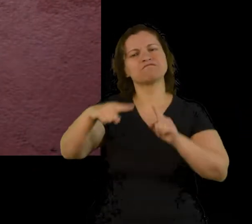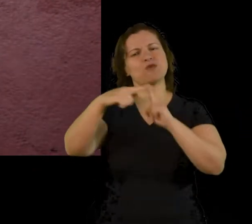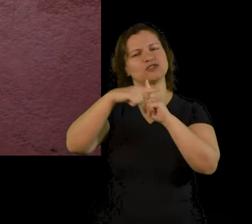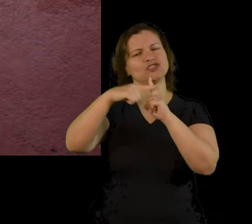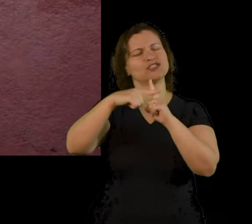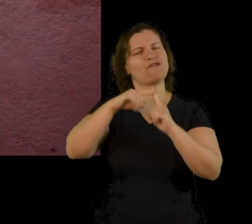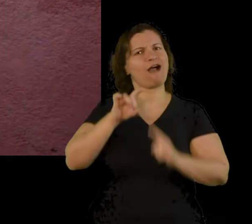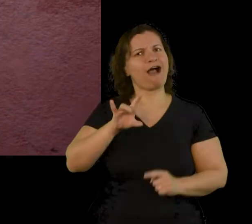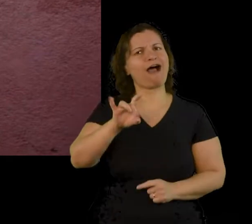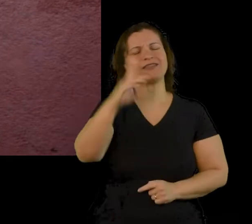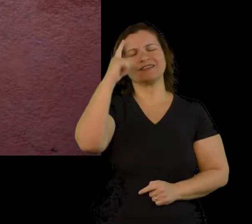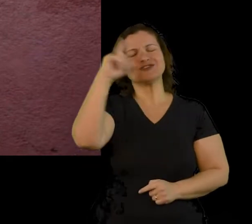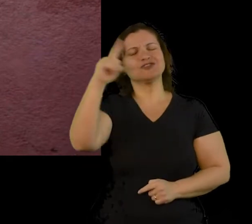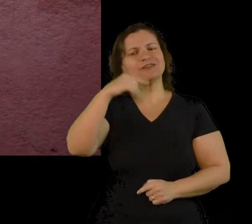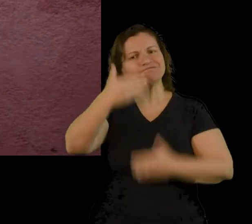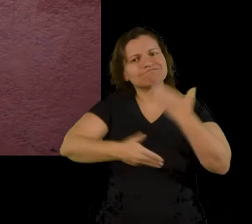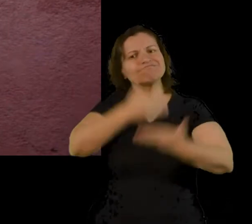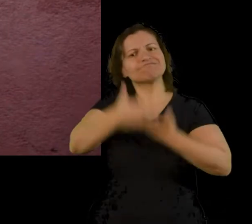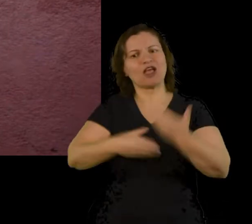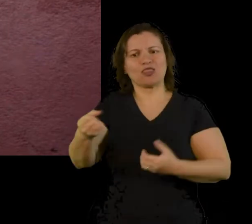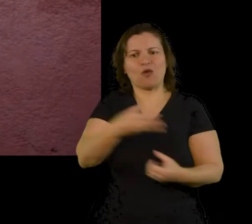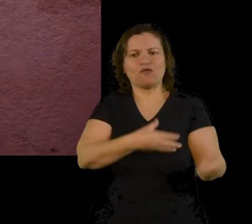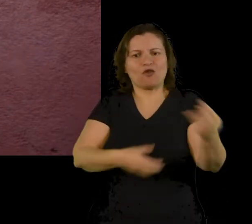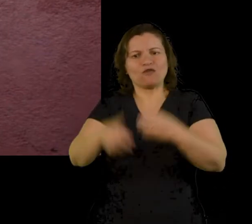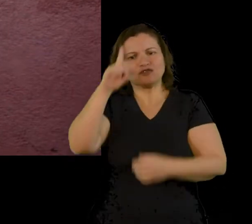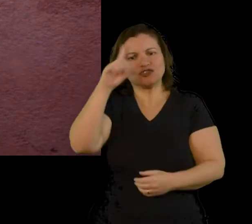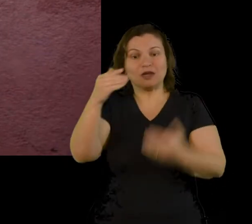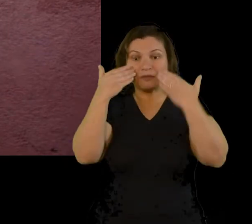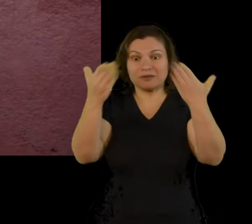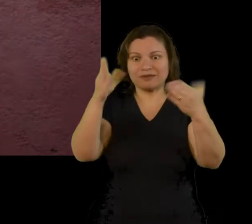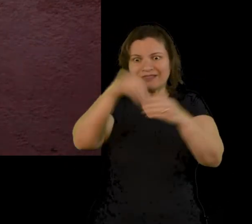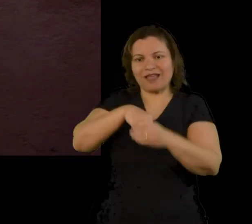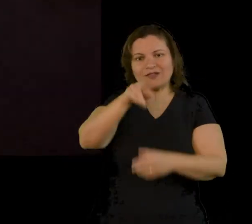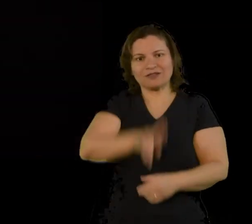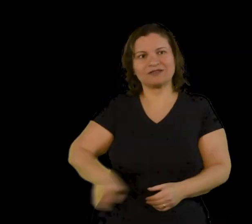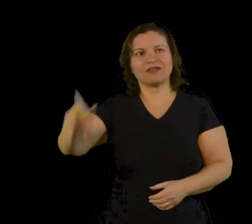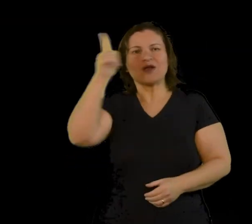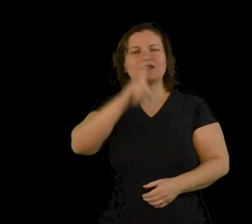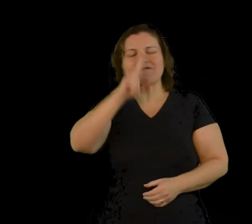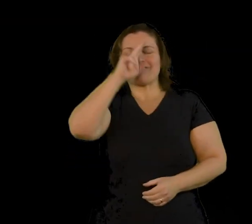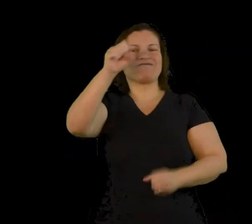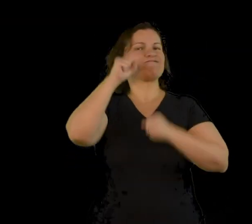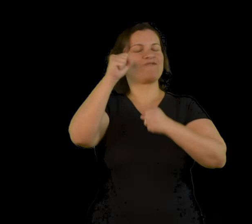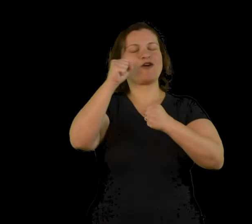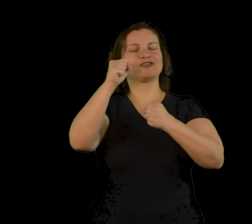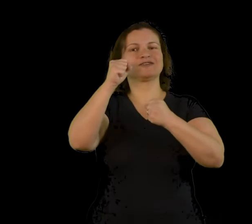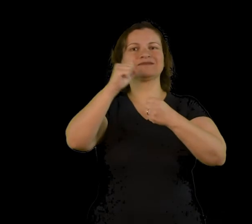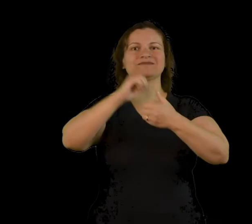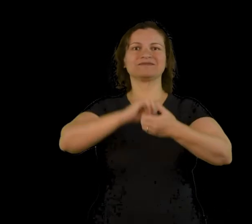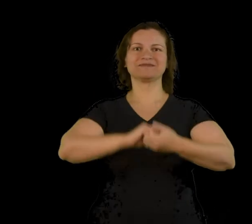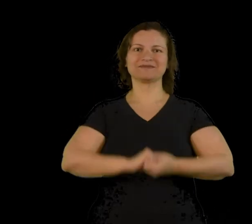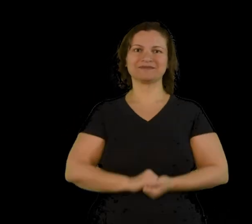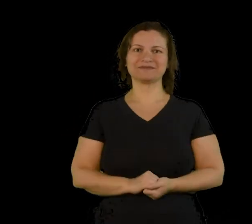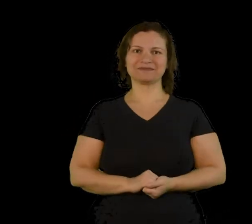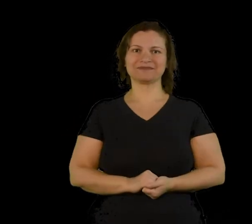dia, cada novo dia para mim diante dessa universidade fortalecer.